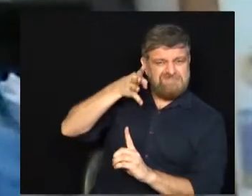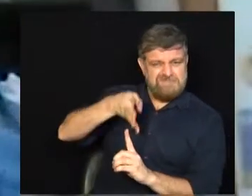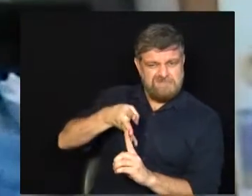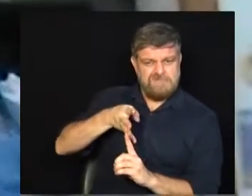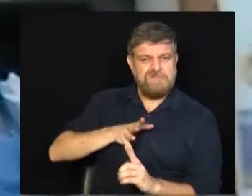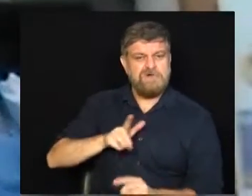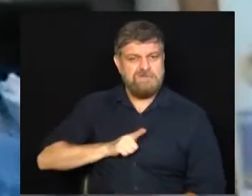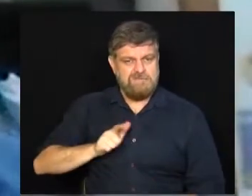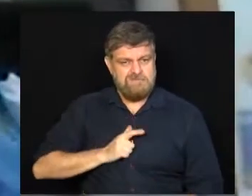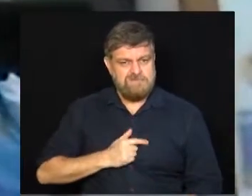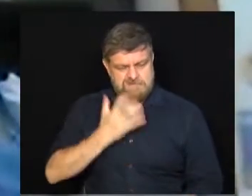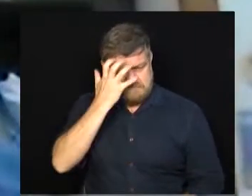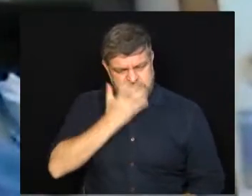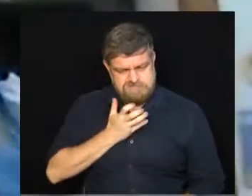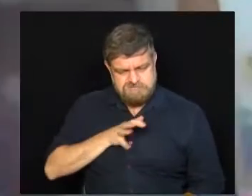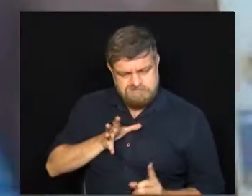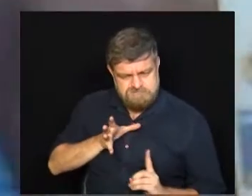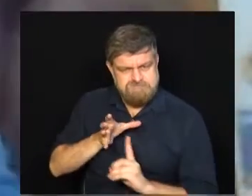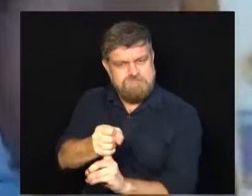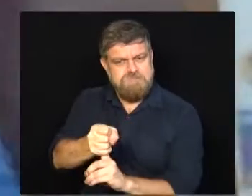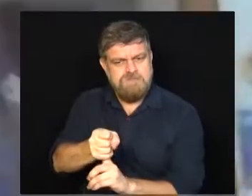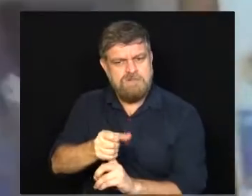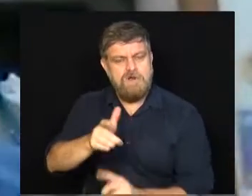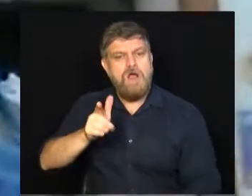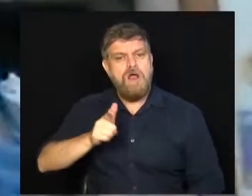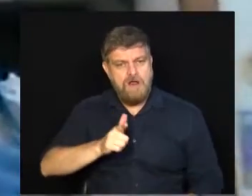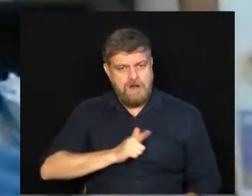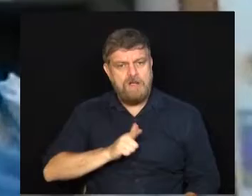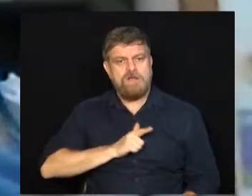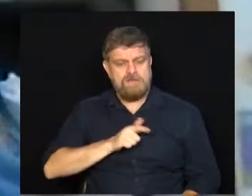de ferocidade, com diferentes graus de